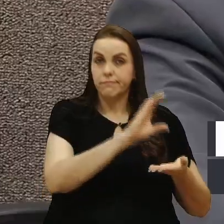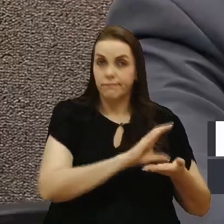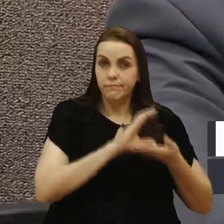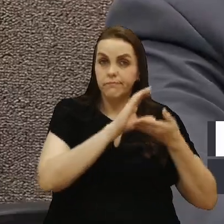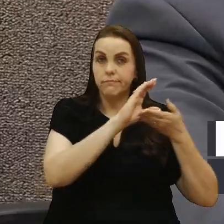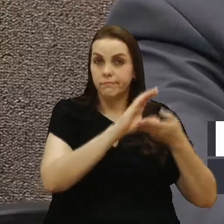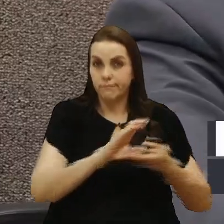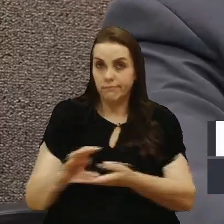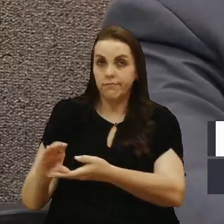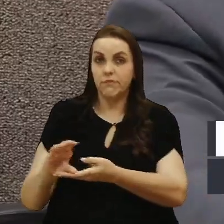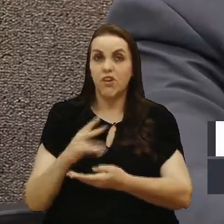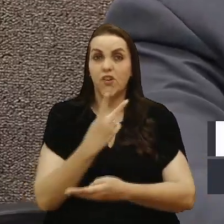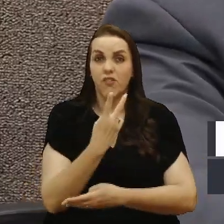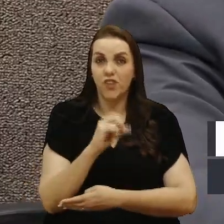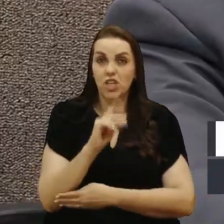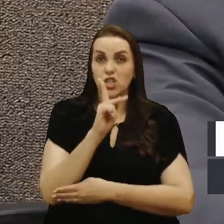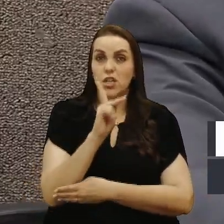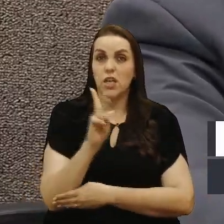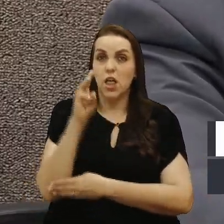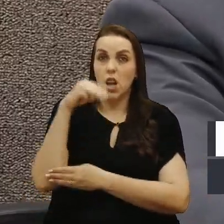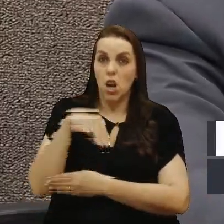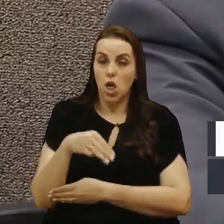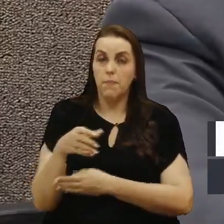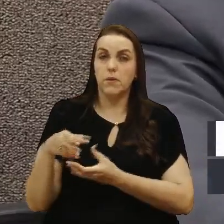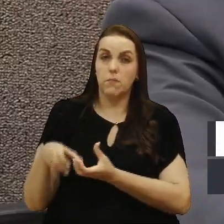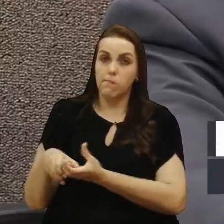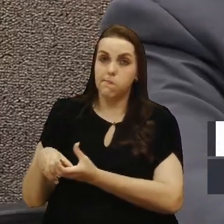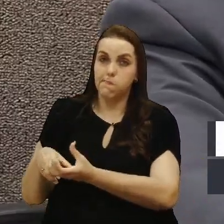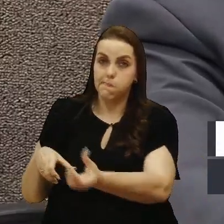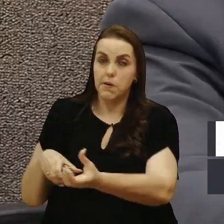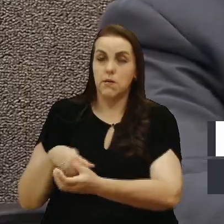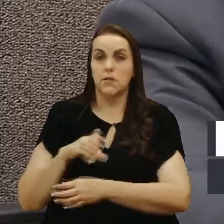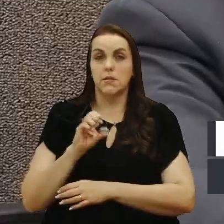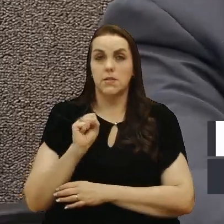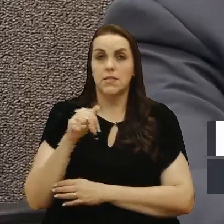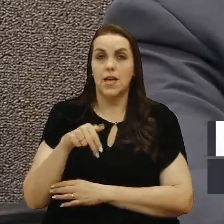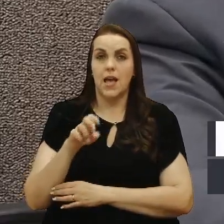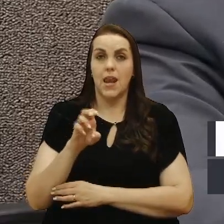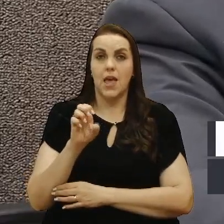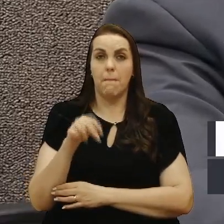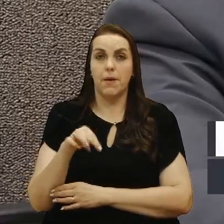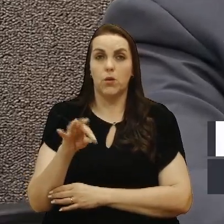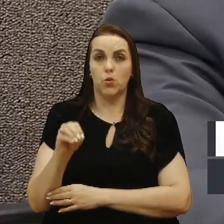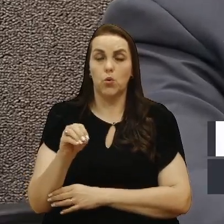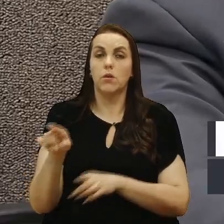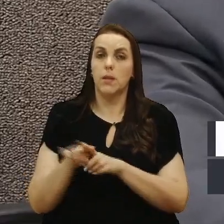destine 20 quilômetros de saneamento, que inclusive inclua essas ruas que o senhor está